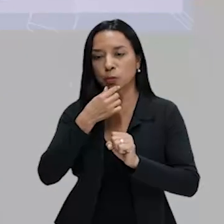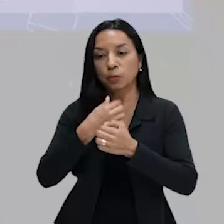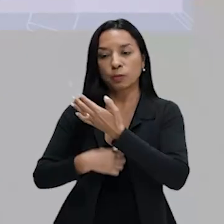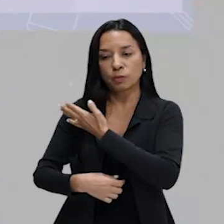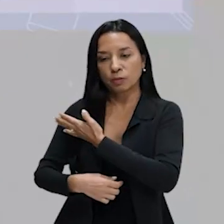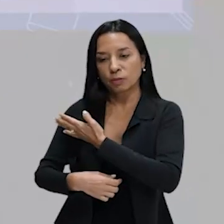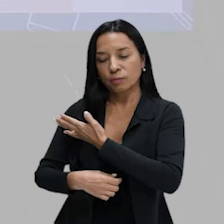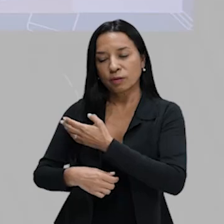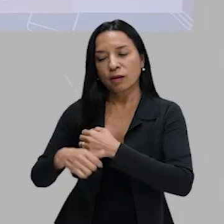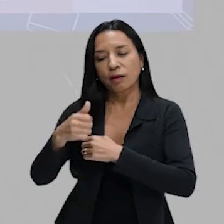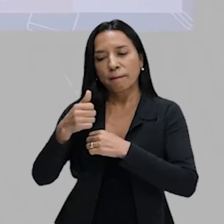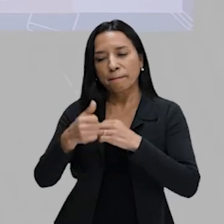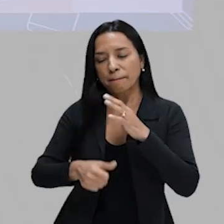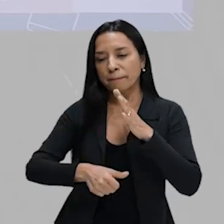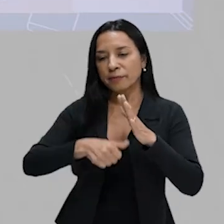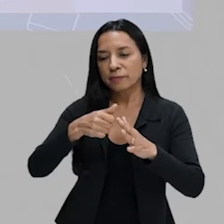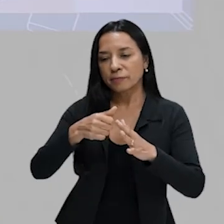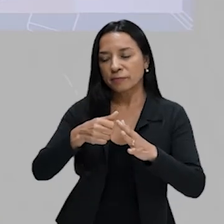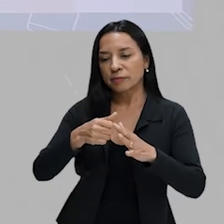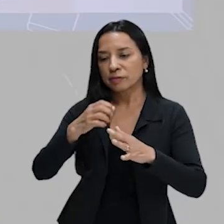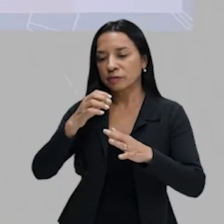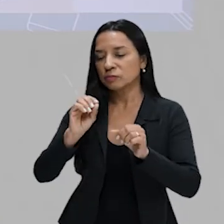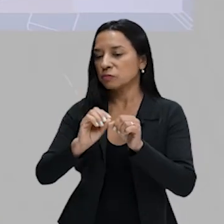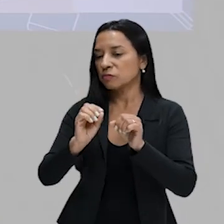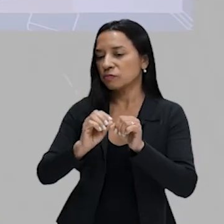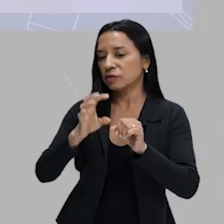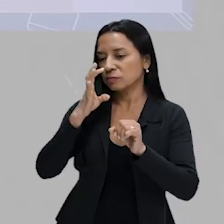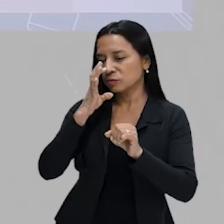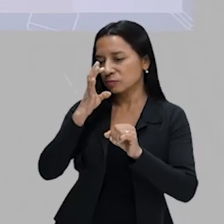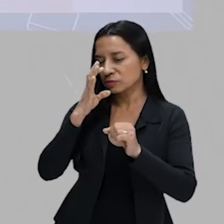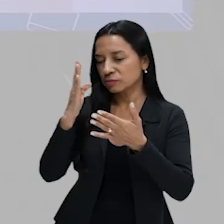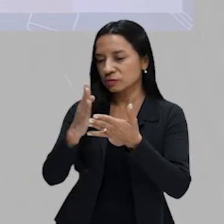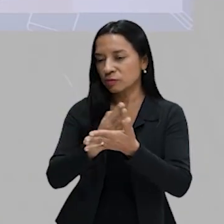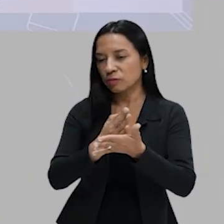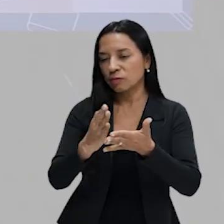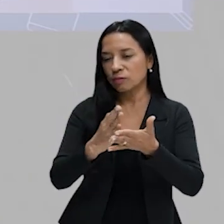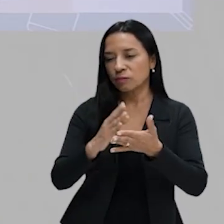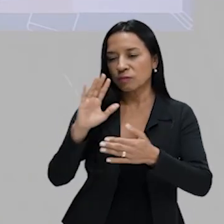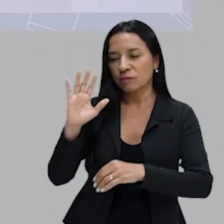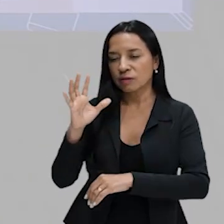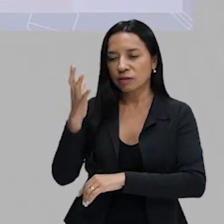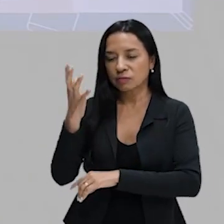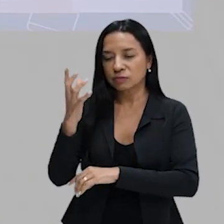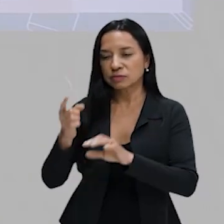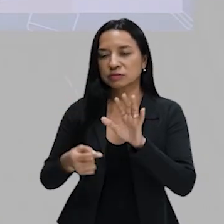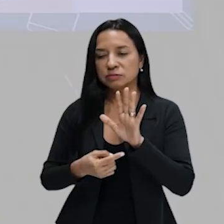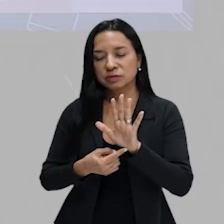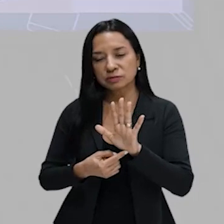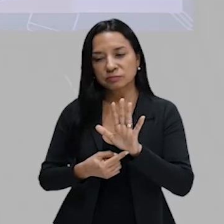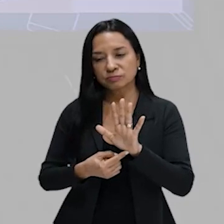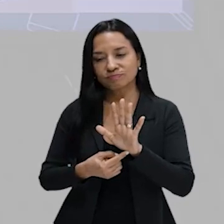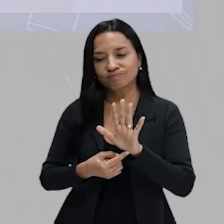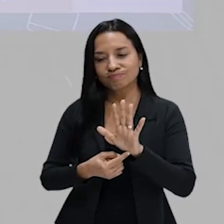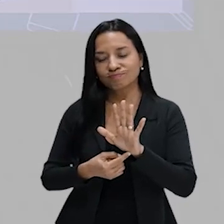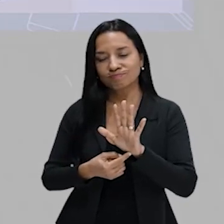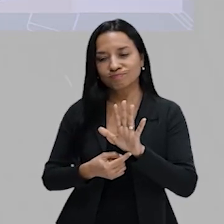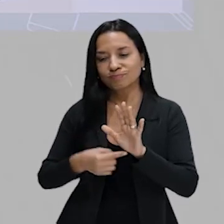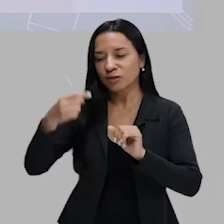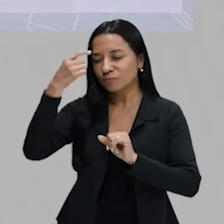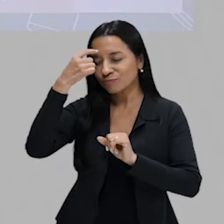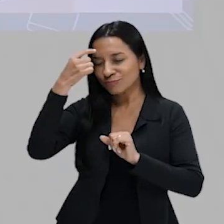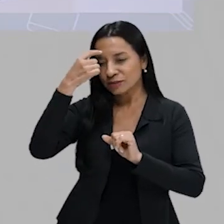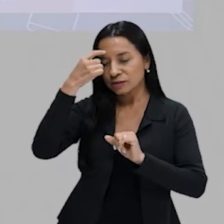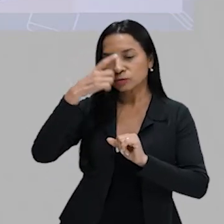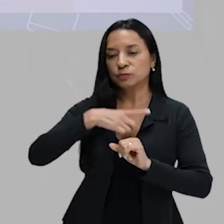uma observação. Uma coisa, alguma situação, traz a ele uma curiosidade. Então,